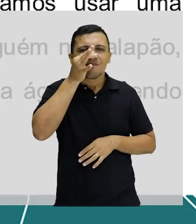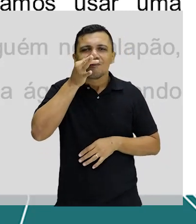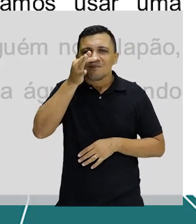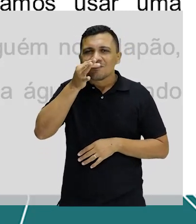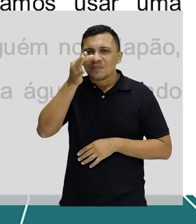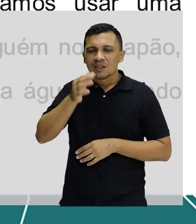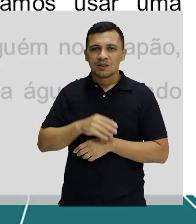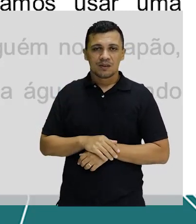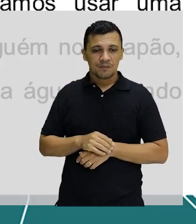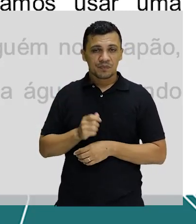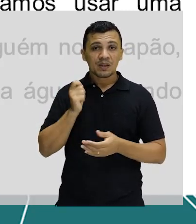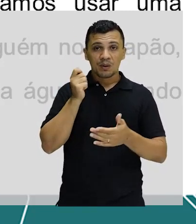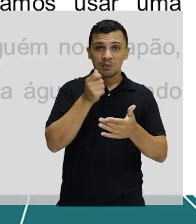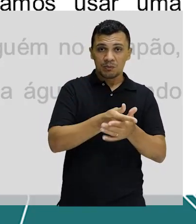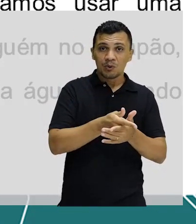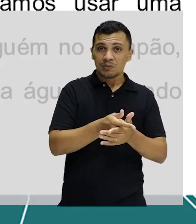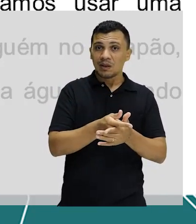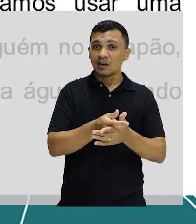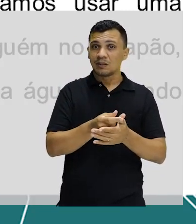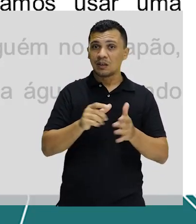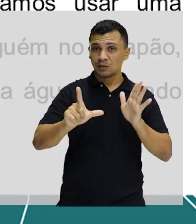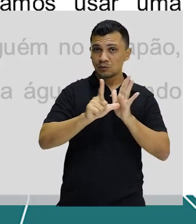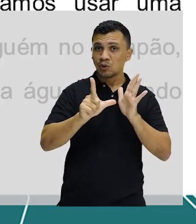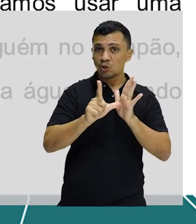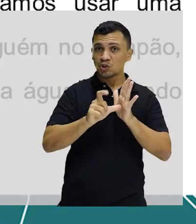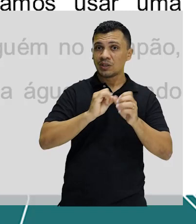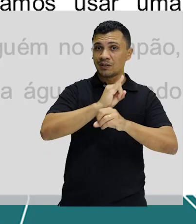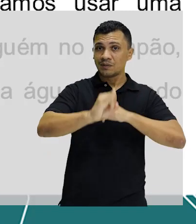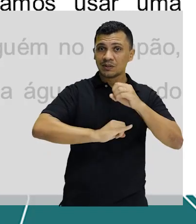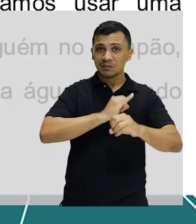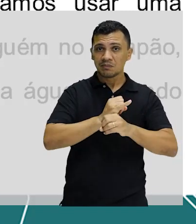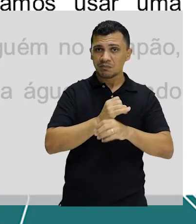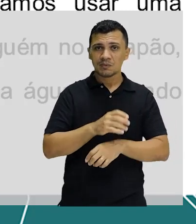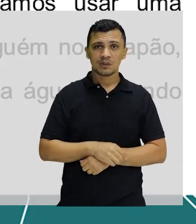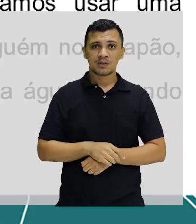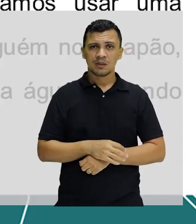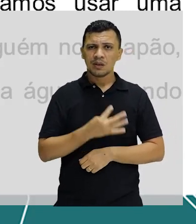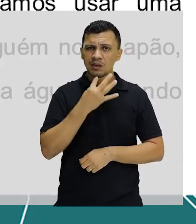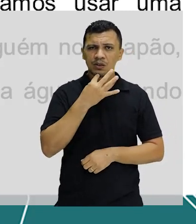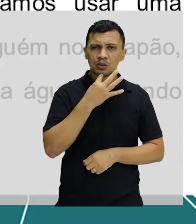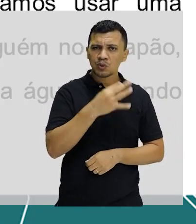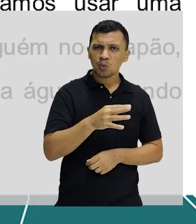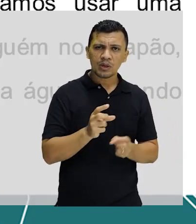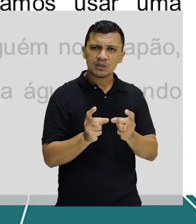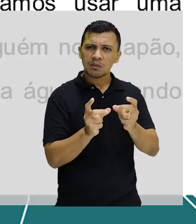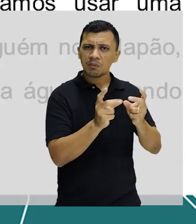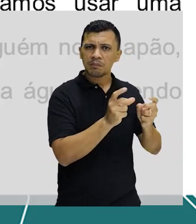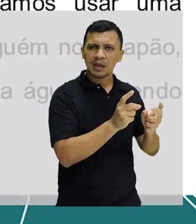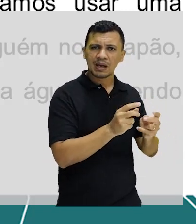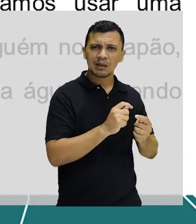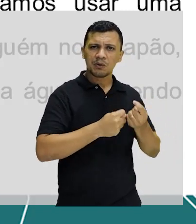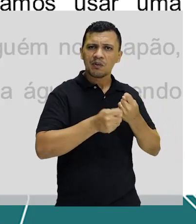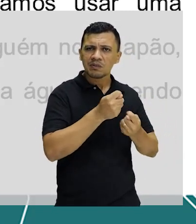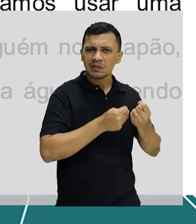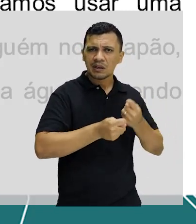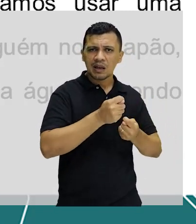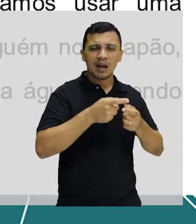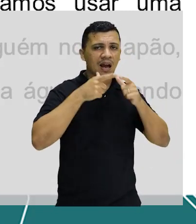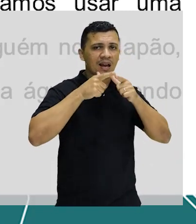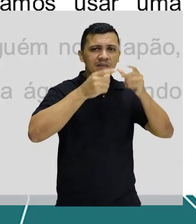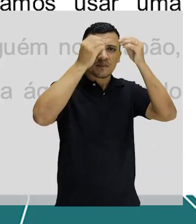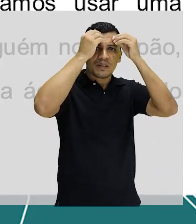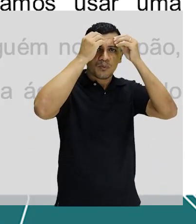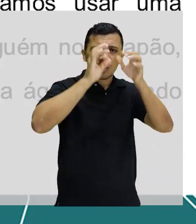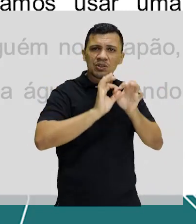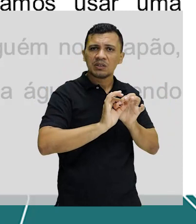loja é virtual, os direitos reais. Para quem não conhece o mercado financeiro, procuramos usar uma linguagem livre do